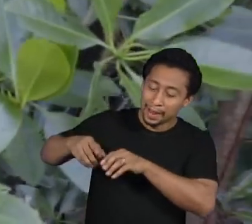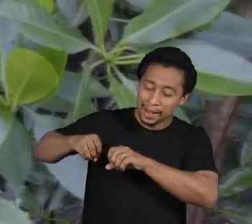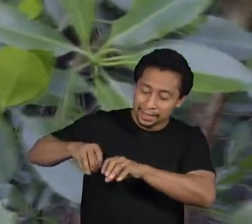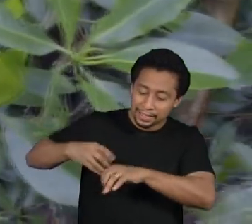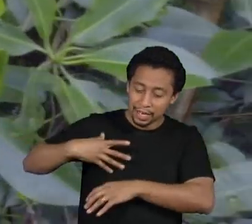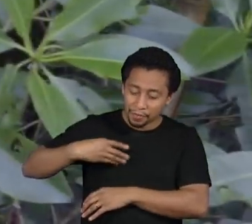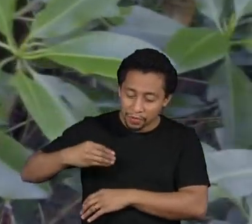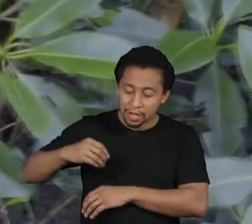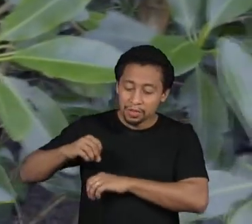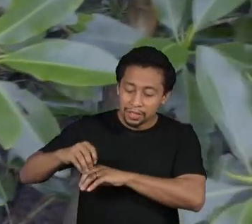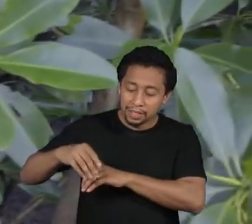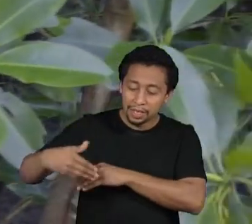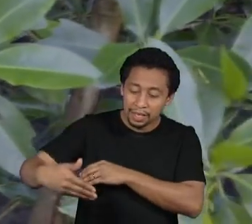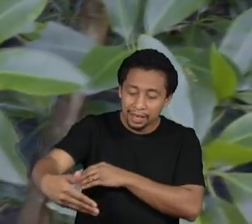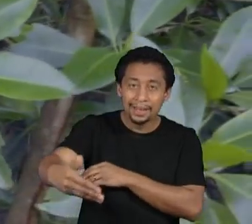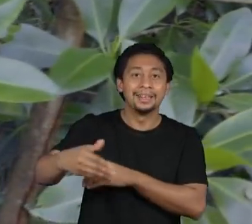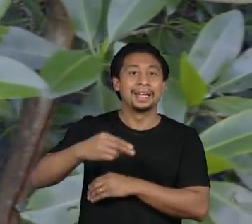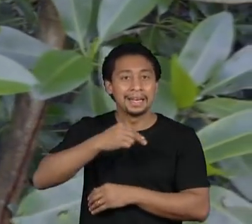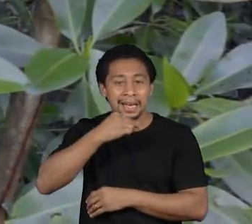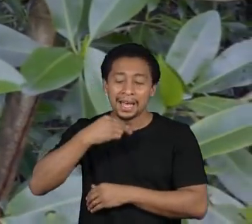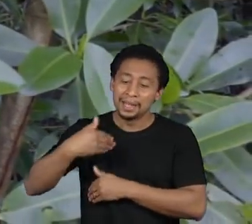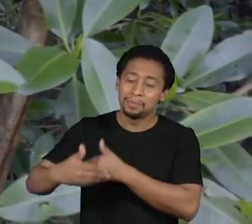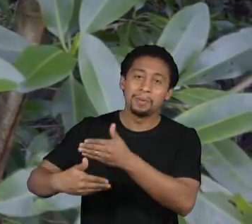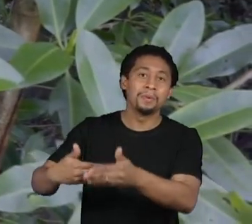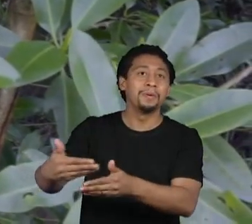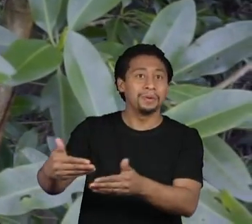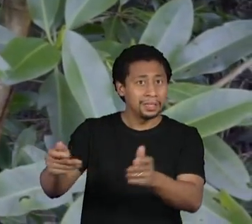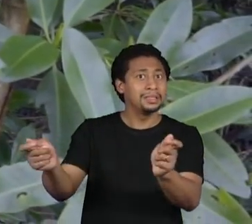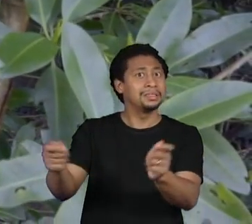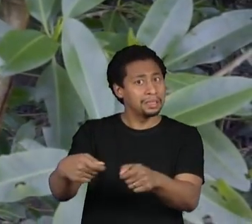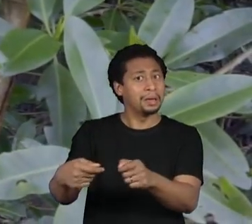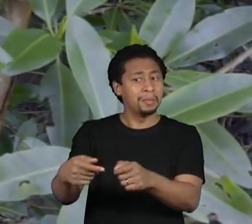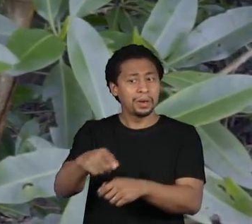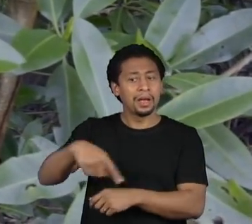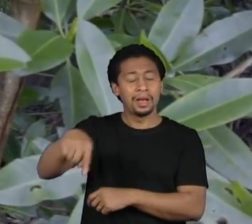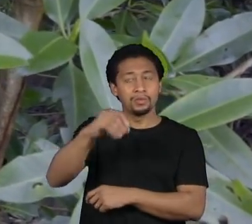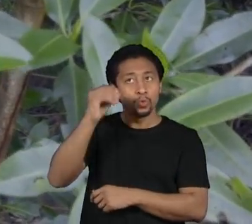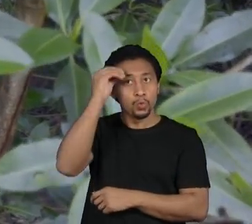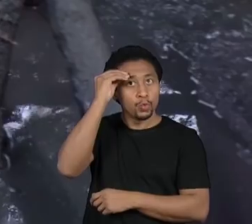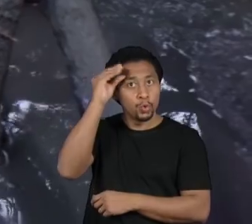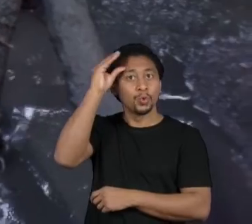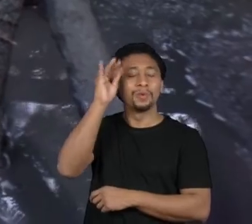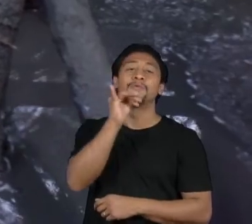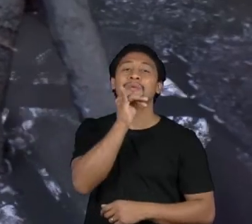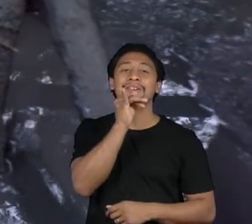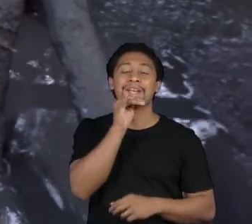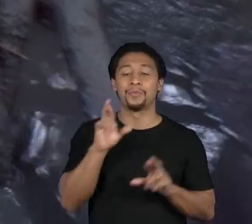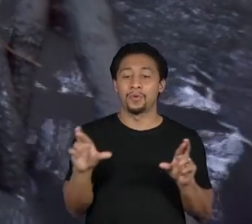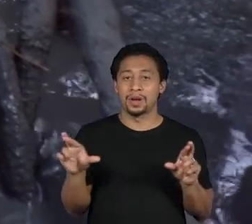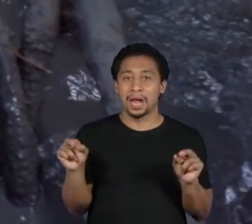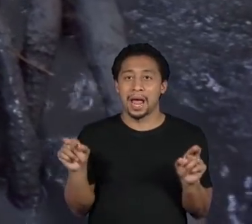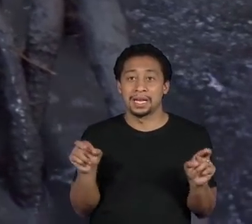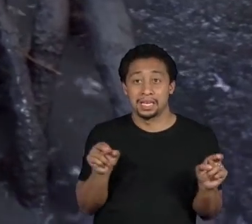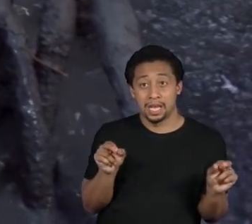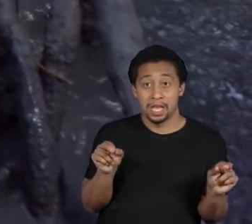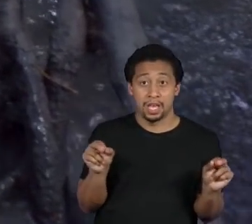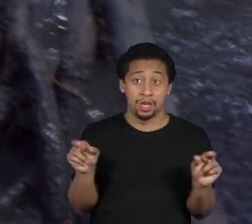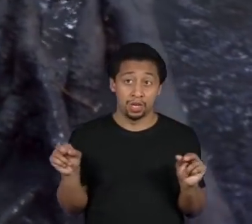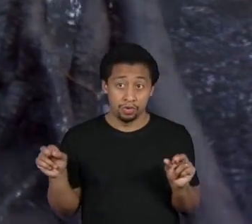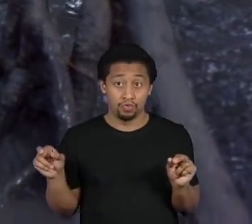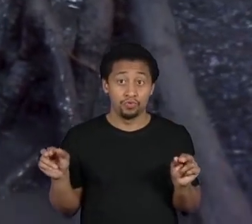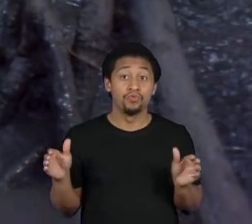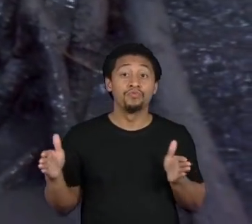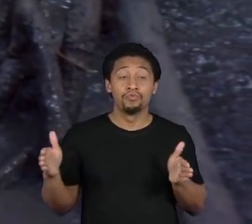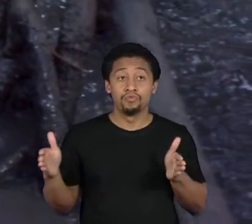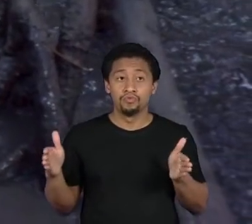como base de ações nossas. O caranguejo não pode ser pego no mês de agosto, setembro, outubro,